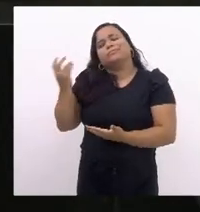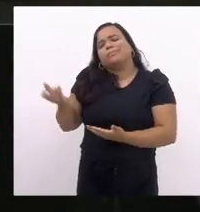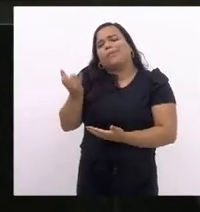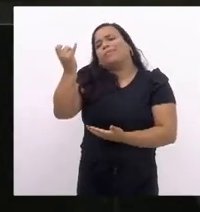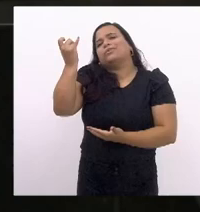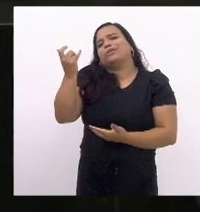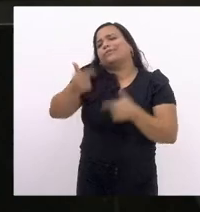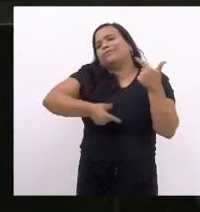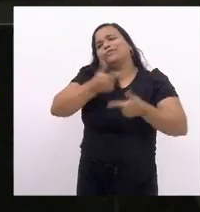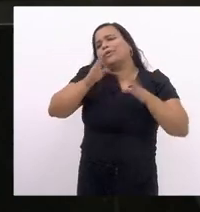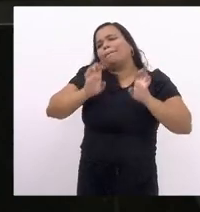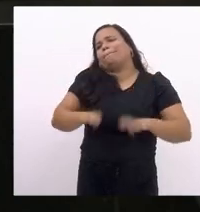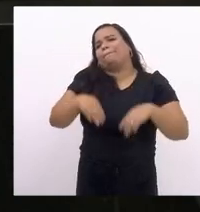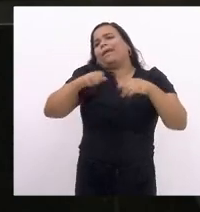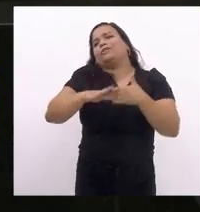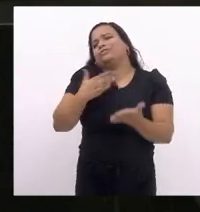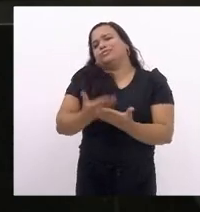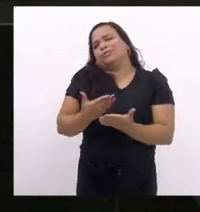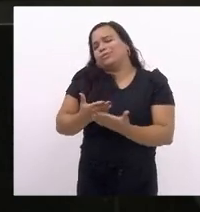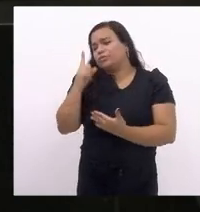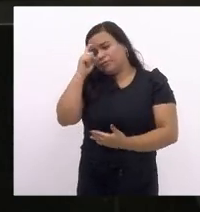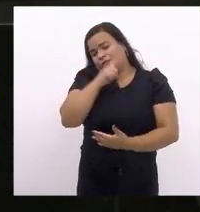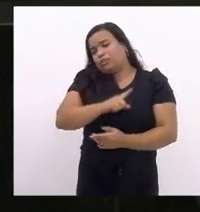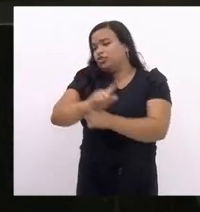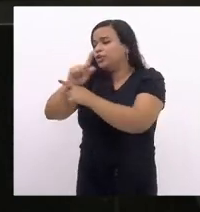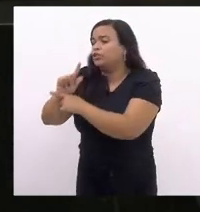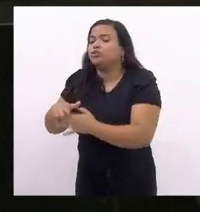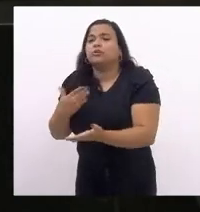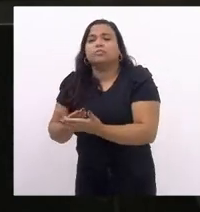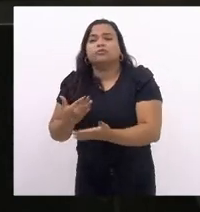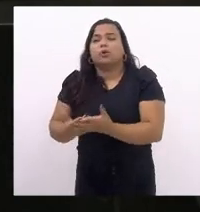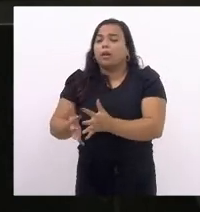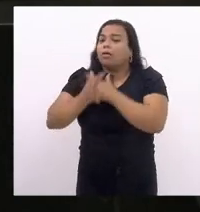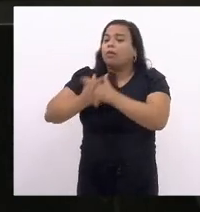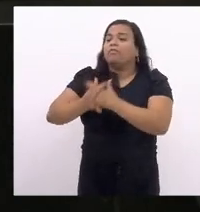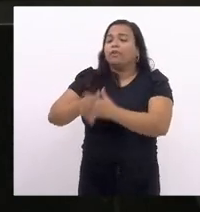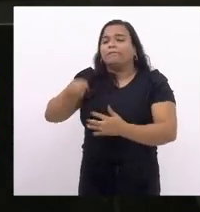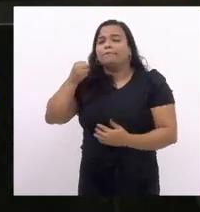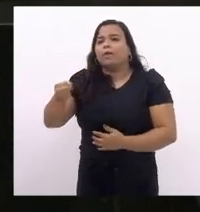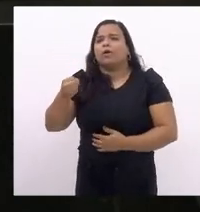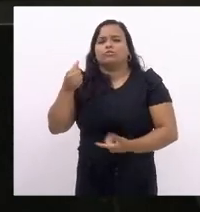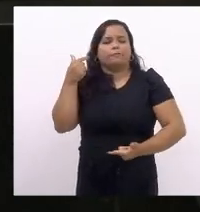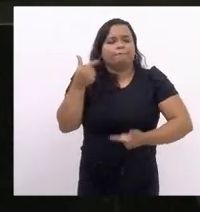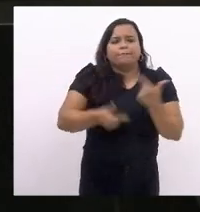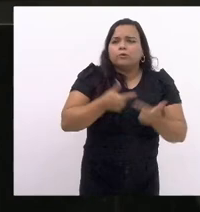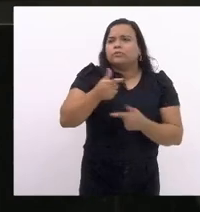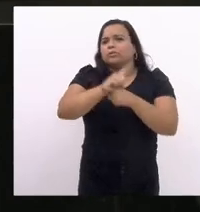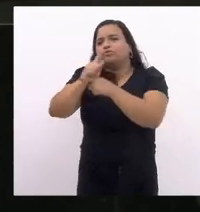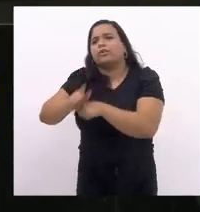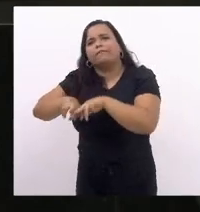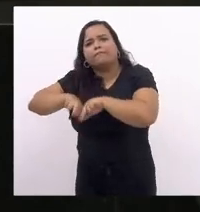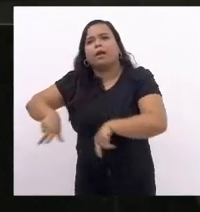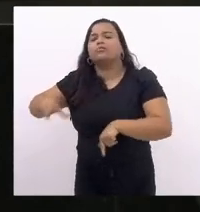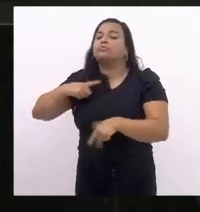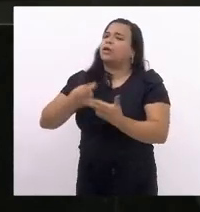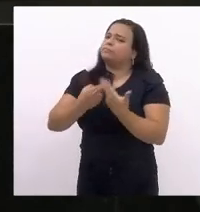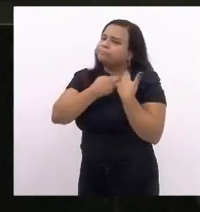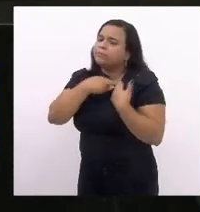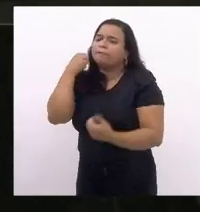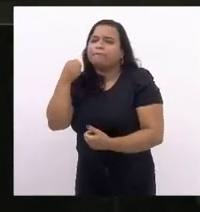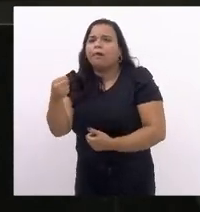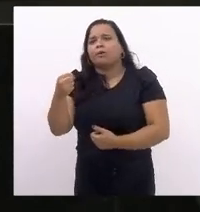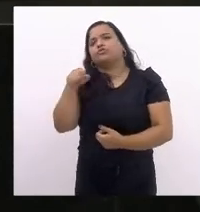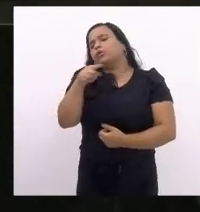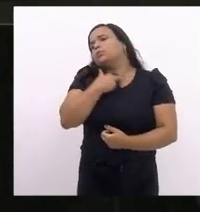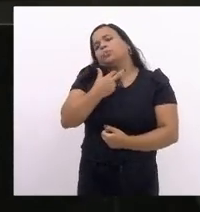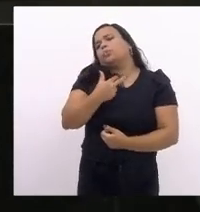das escolas. A gestão escolar é muito complexa, as funções gerenciais na escola têm muita responsabilidade, isso não